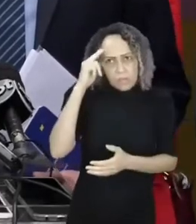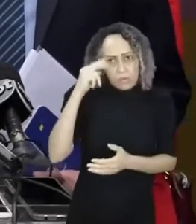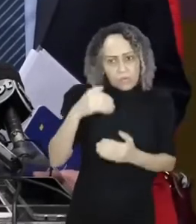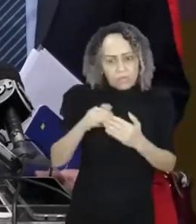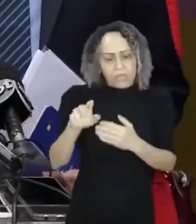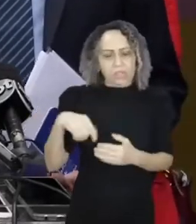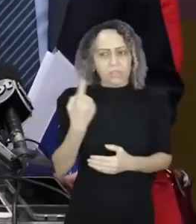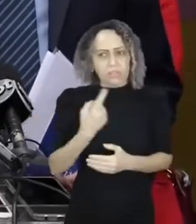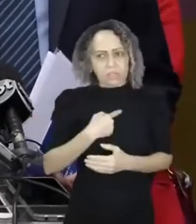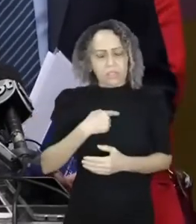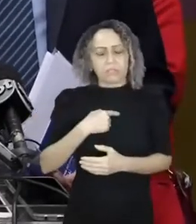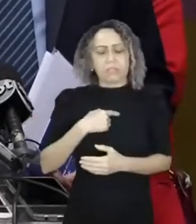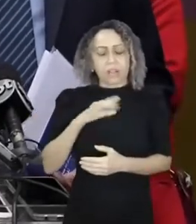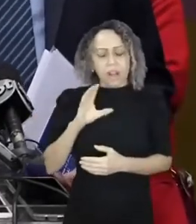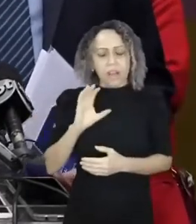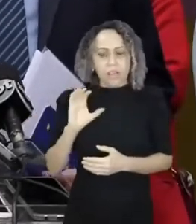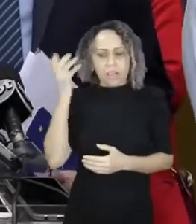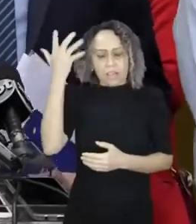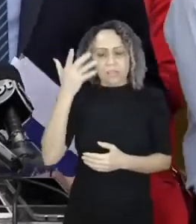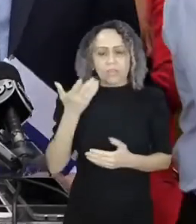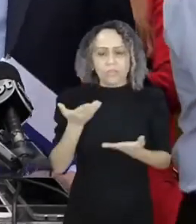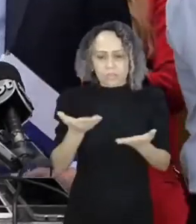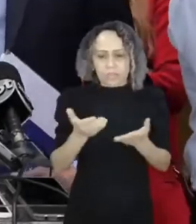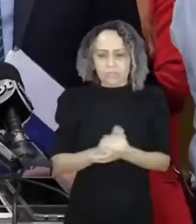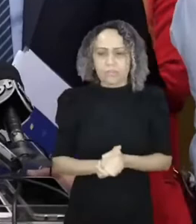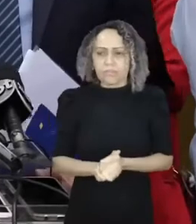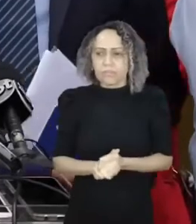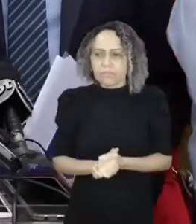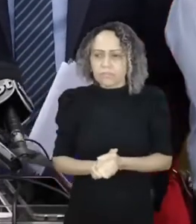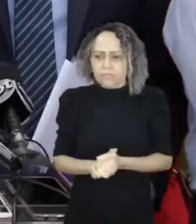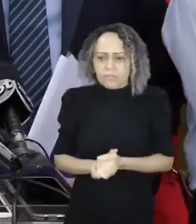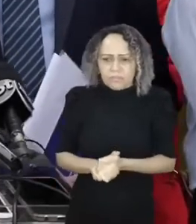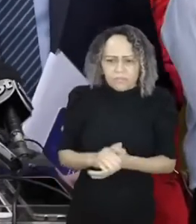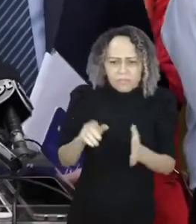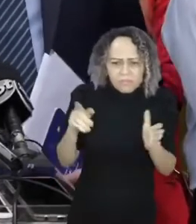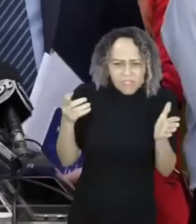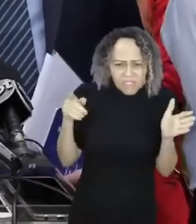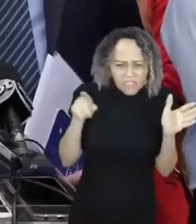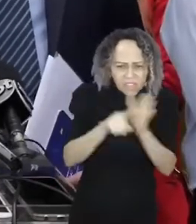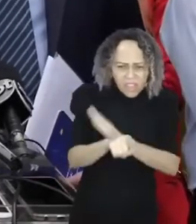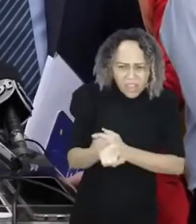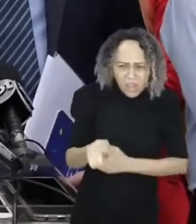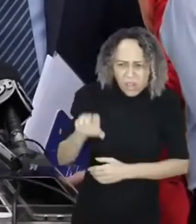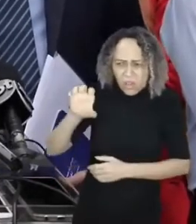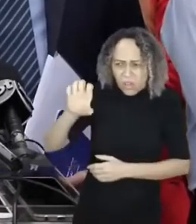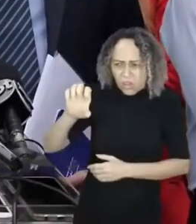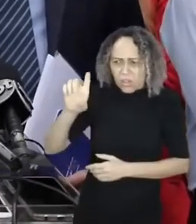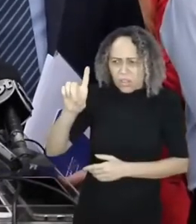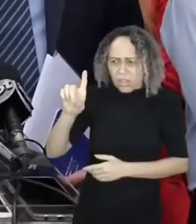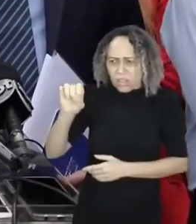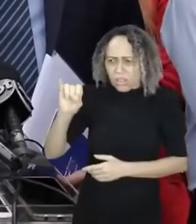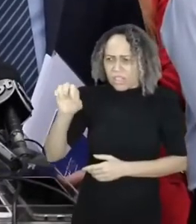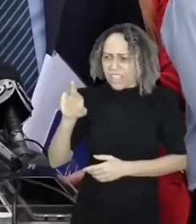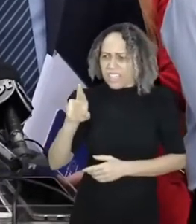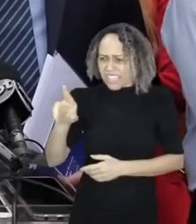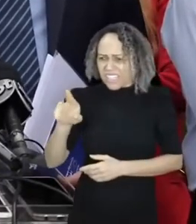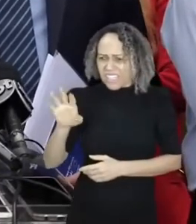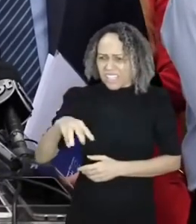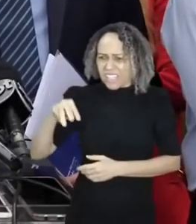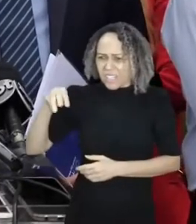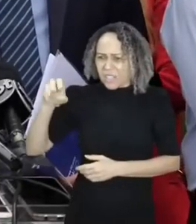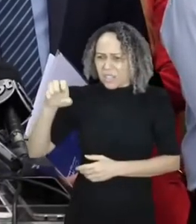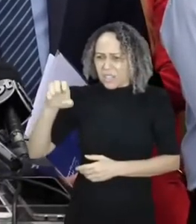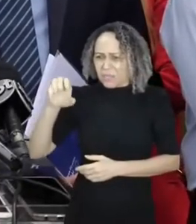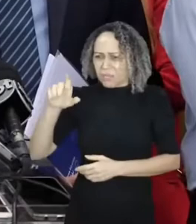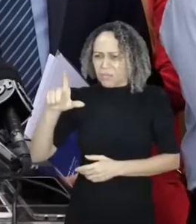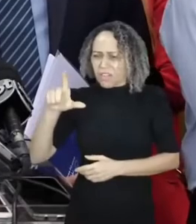Gilberto, só mais uma. Aconteceu com a Edir Macedo, o PT está estudando medidas para se reaproximar do culto